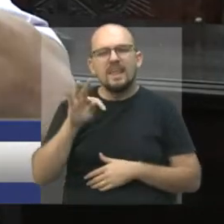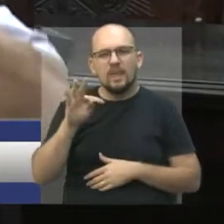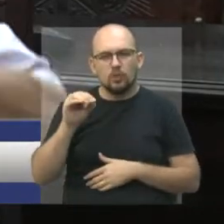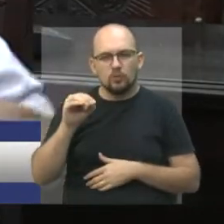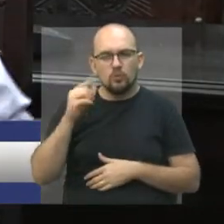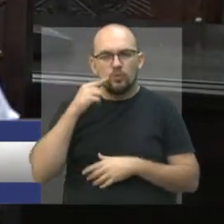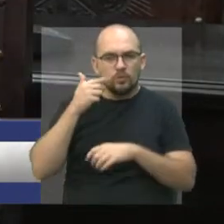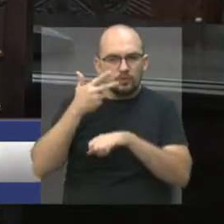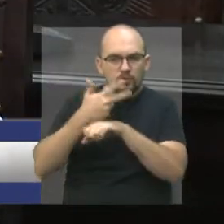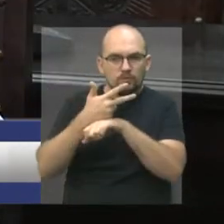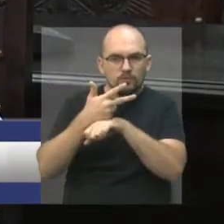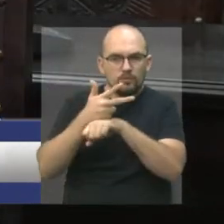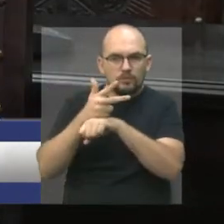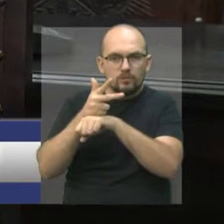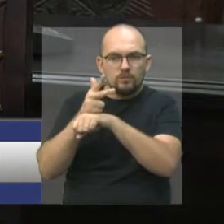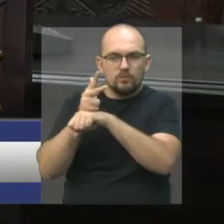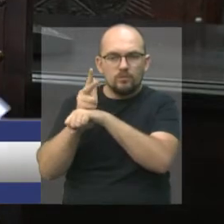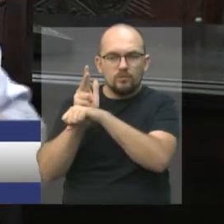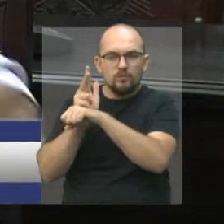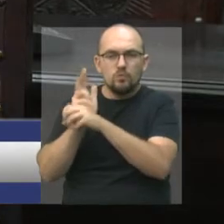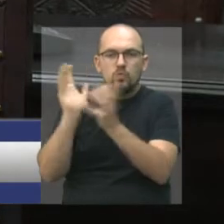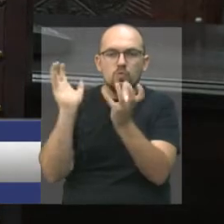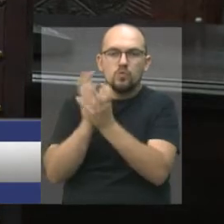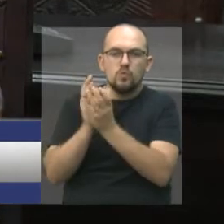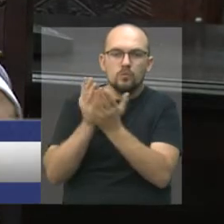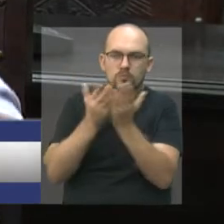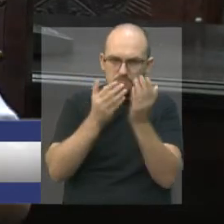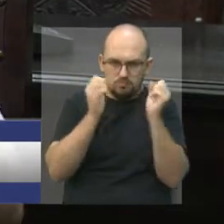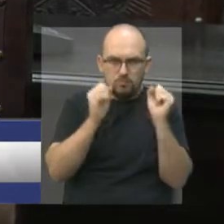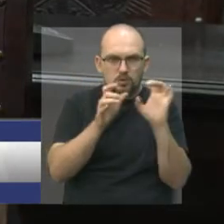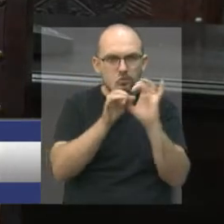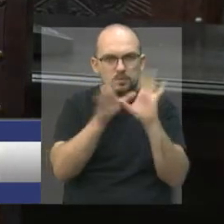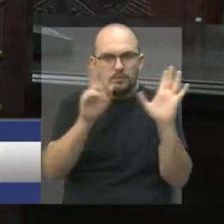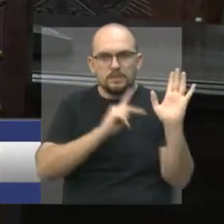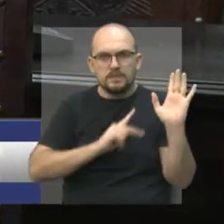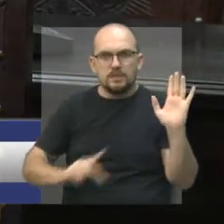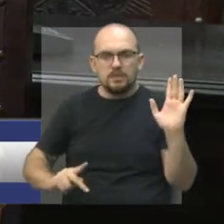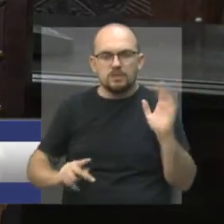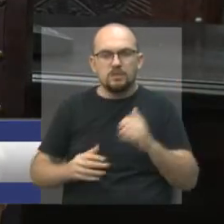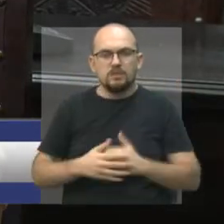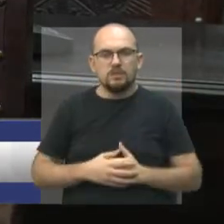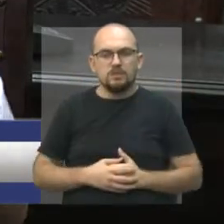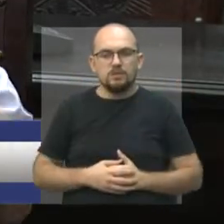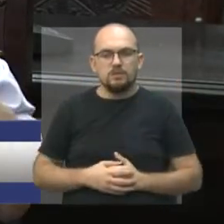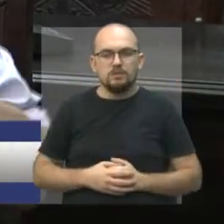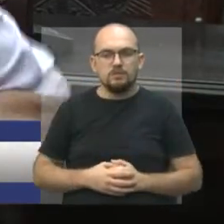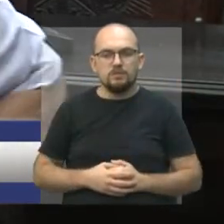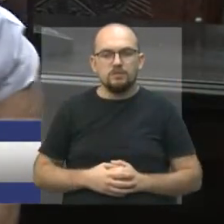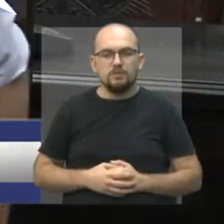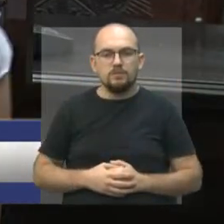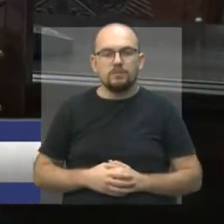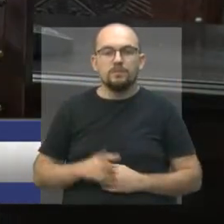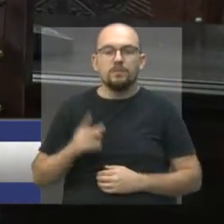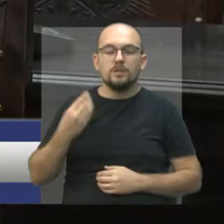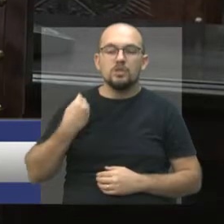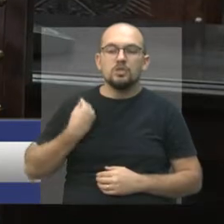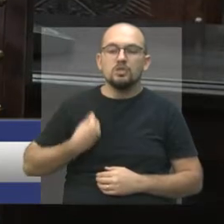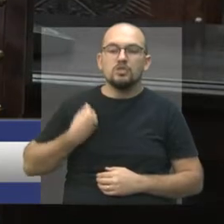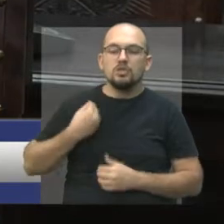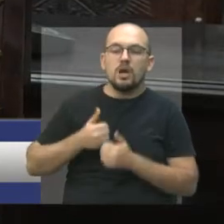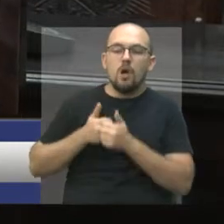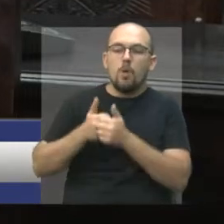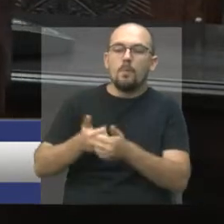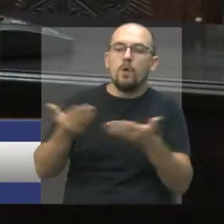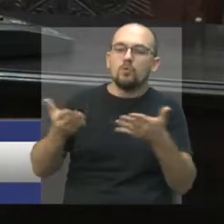aqui o pessoal que está acompanhando, se Vossa Excelência permitir, presidente, é óbvio. Quem está nos acompanhando